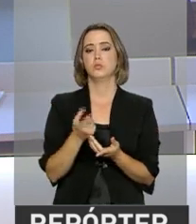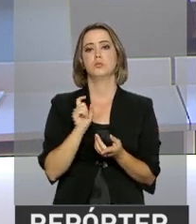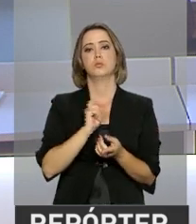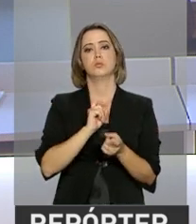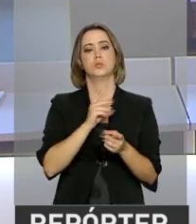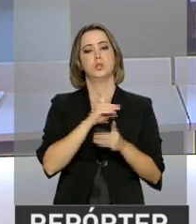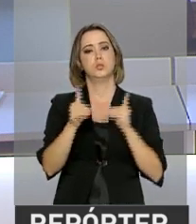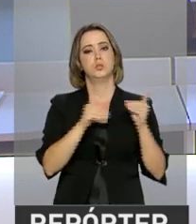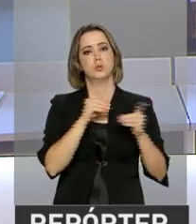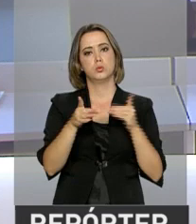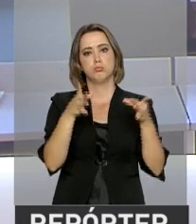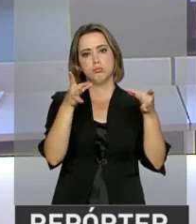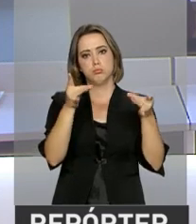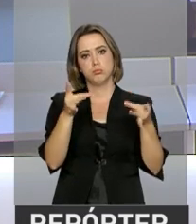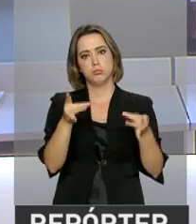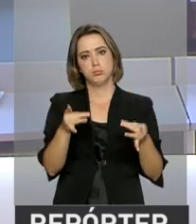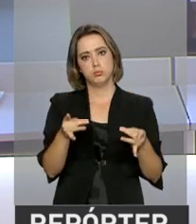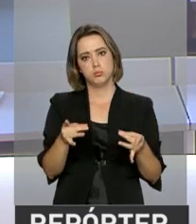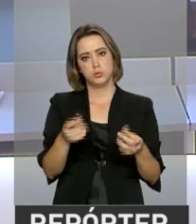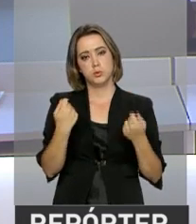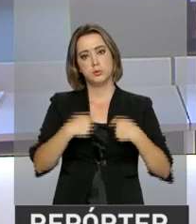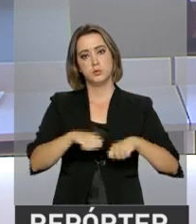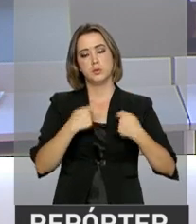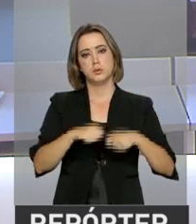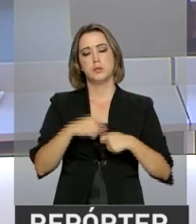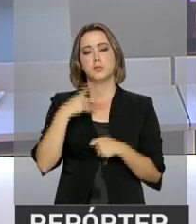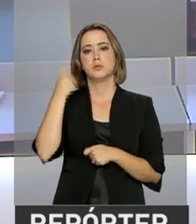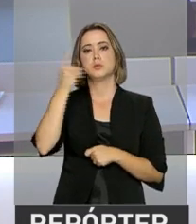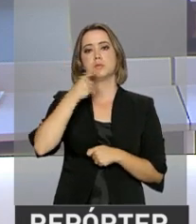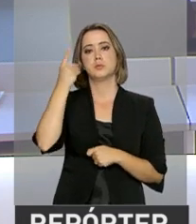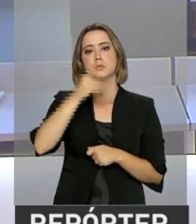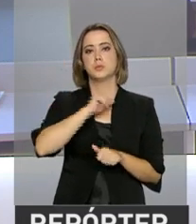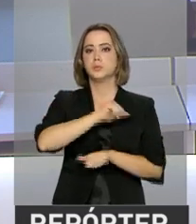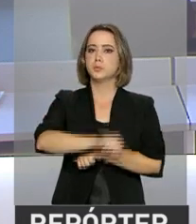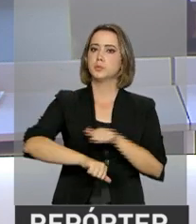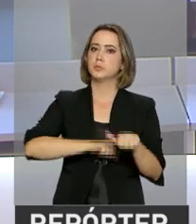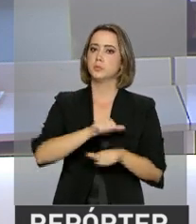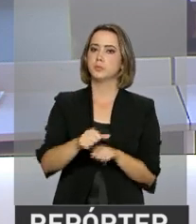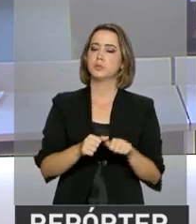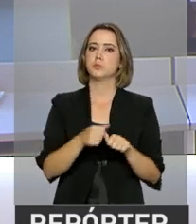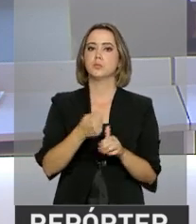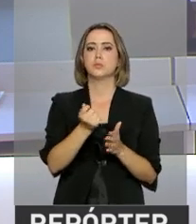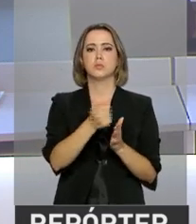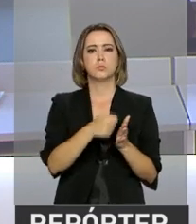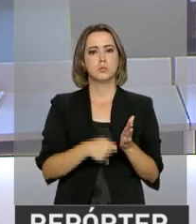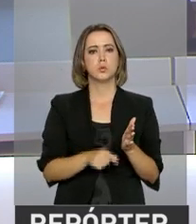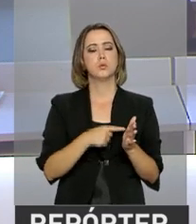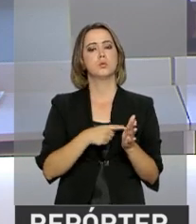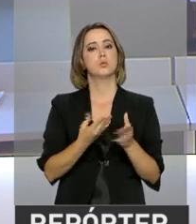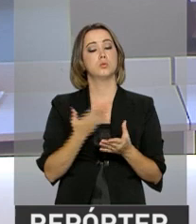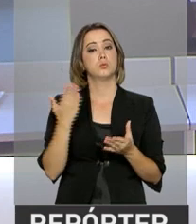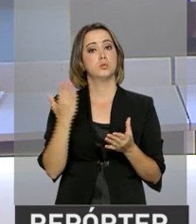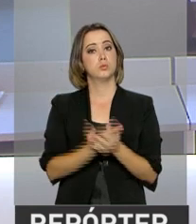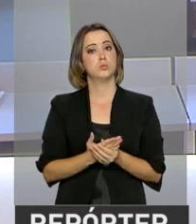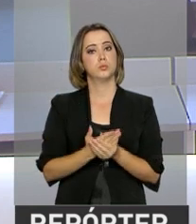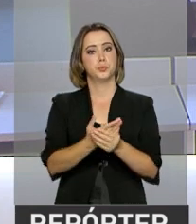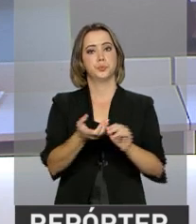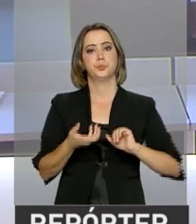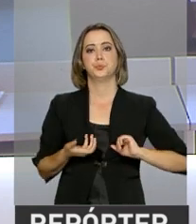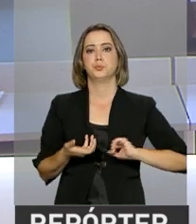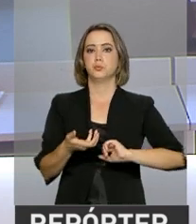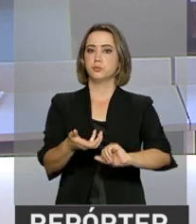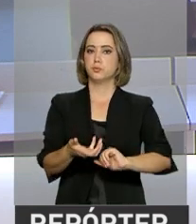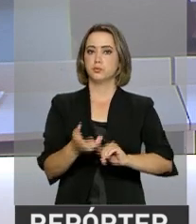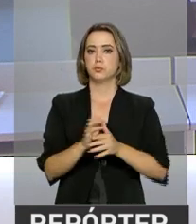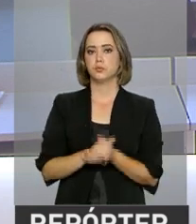discutir ponto a ponto as demandas dos parlamentares por mudanças no texto da reforma da Previdência enviada pelo governo